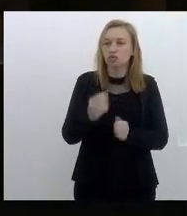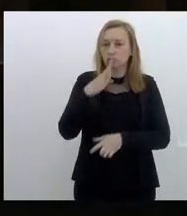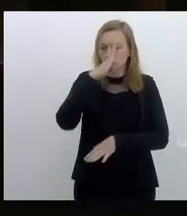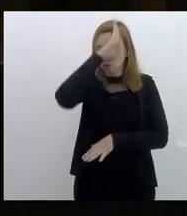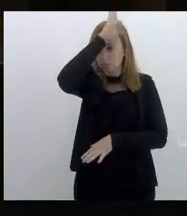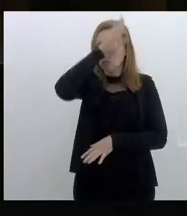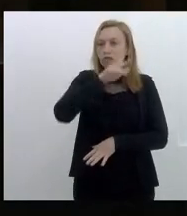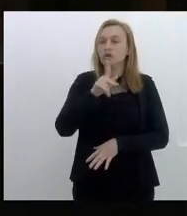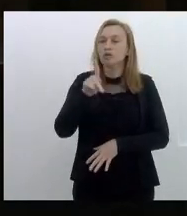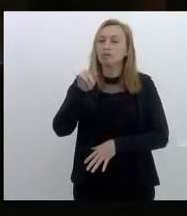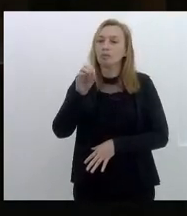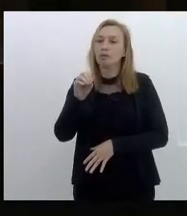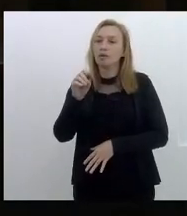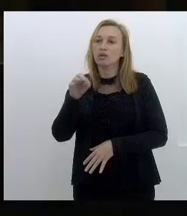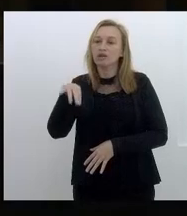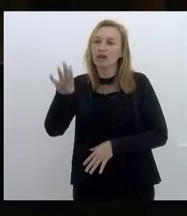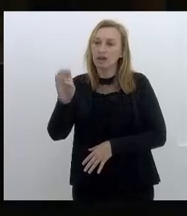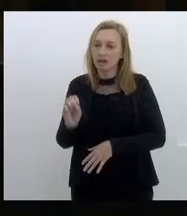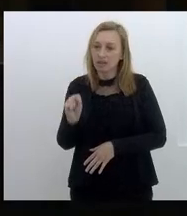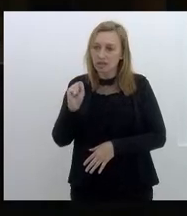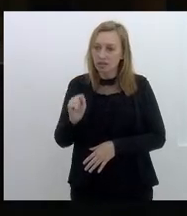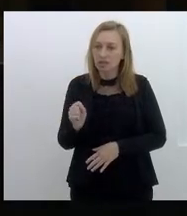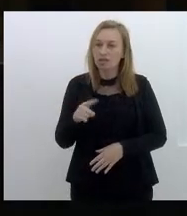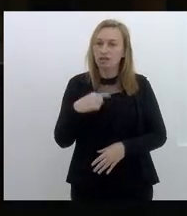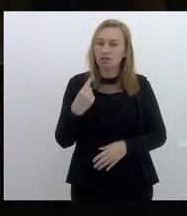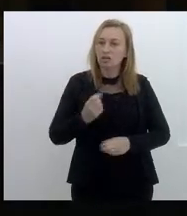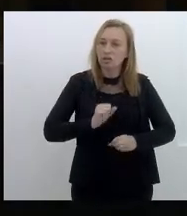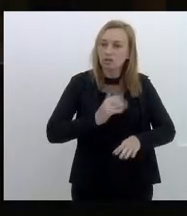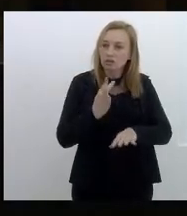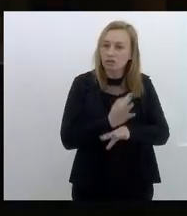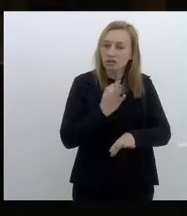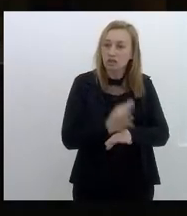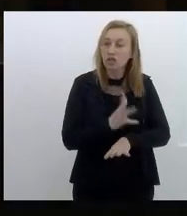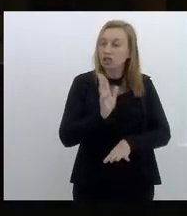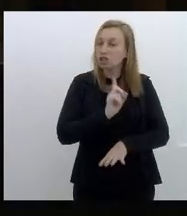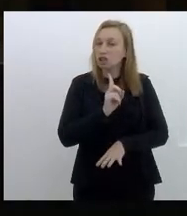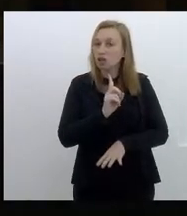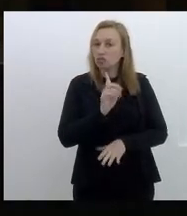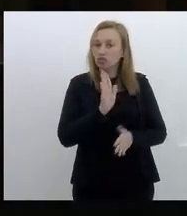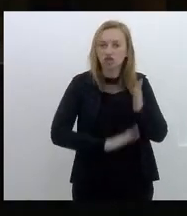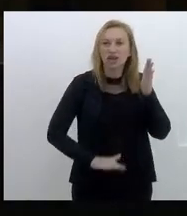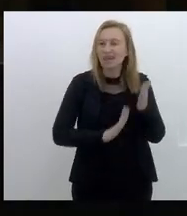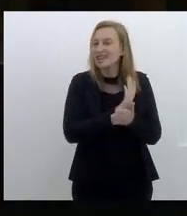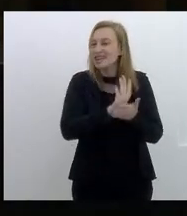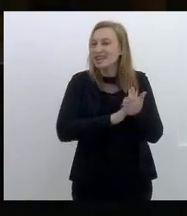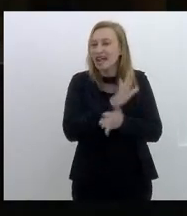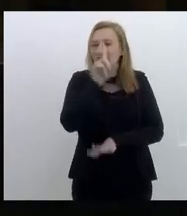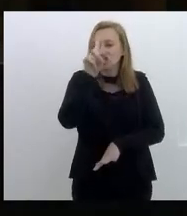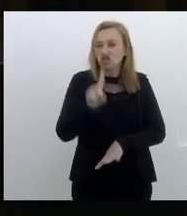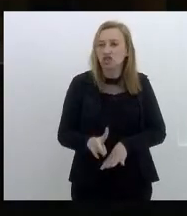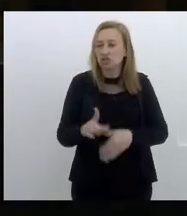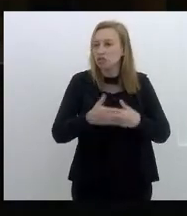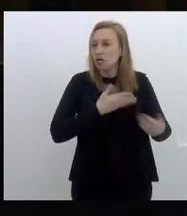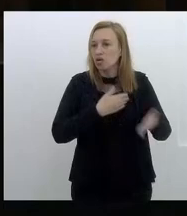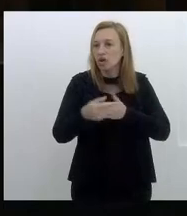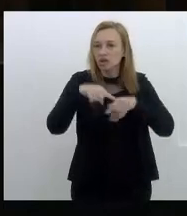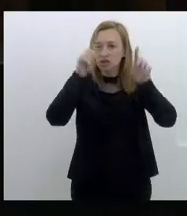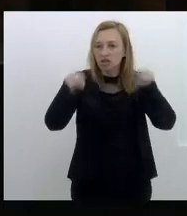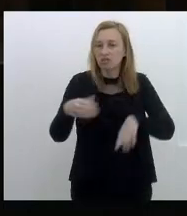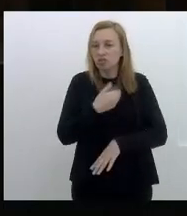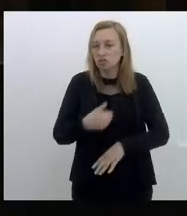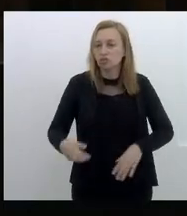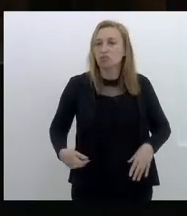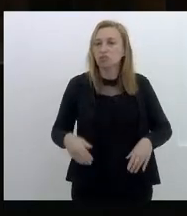bolsonaro que Paulo guede aqui estamos para ser resistência e não tirar nenhum direito de qualquer servidor e